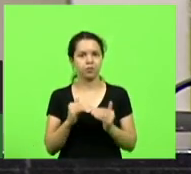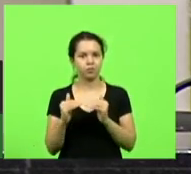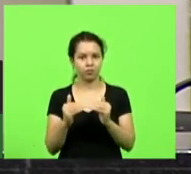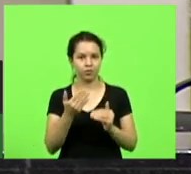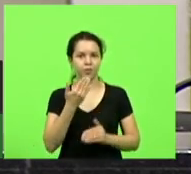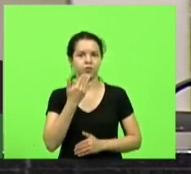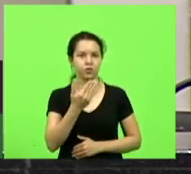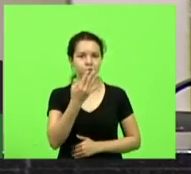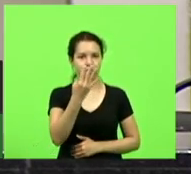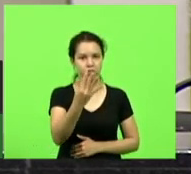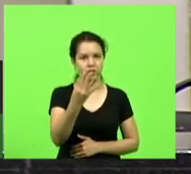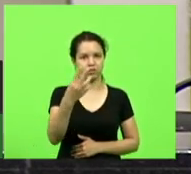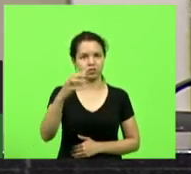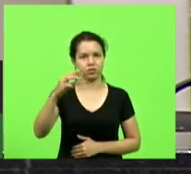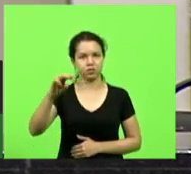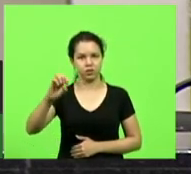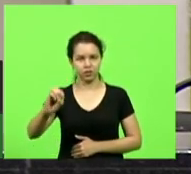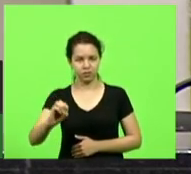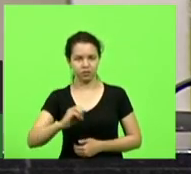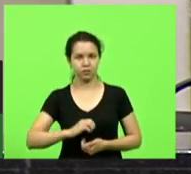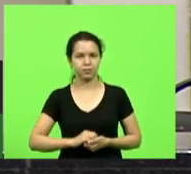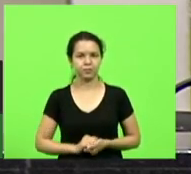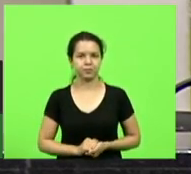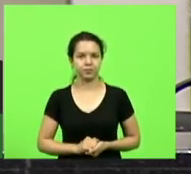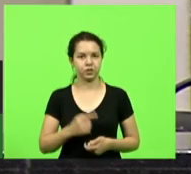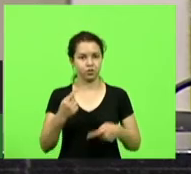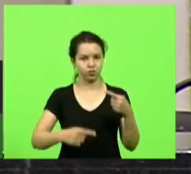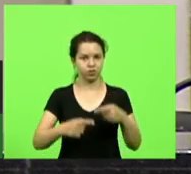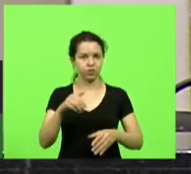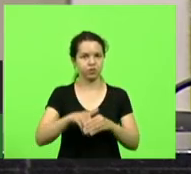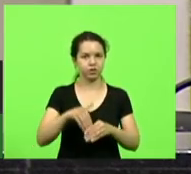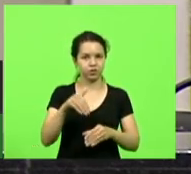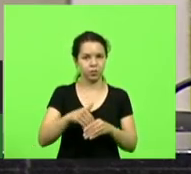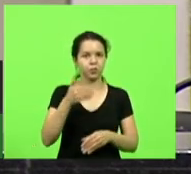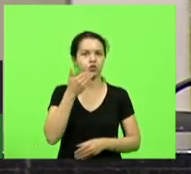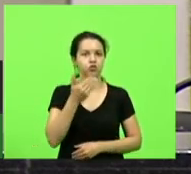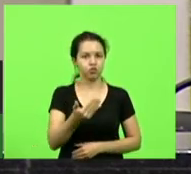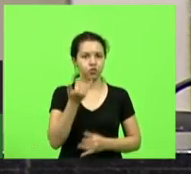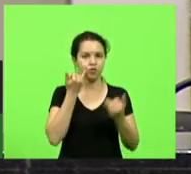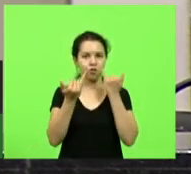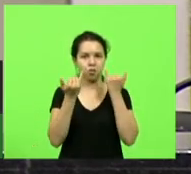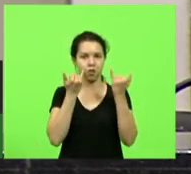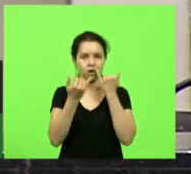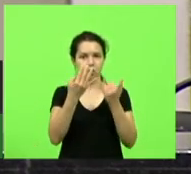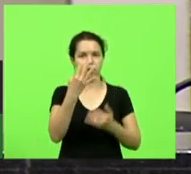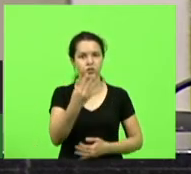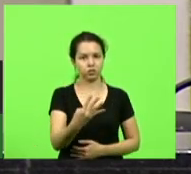informação 430. Discussão e votação do pedido de informação